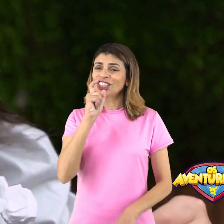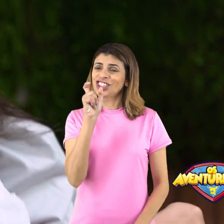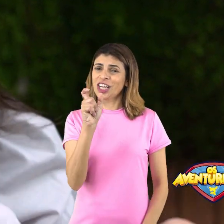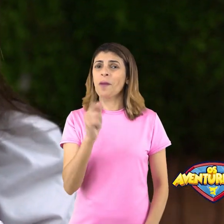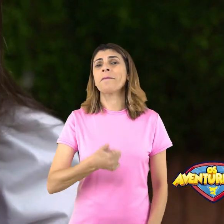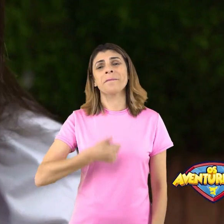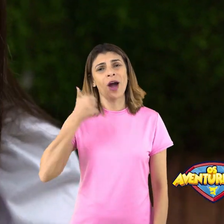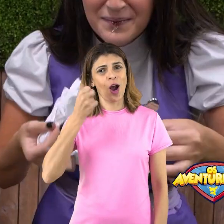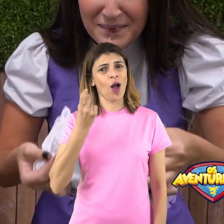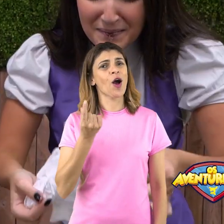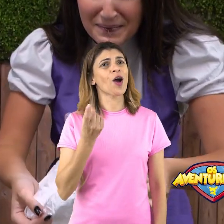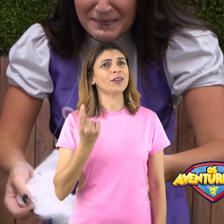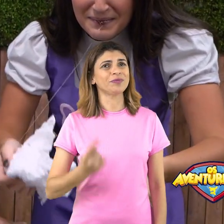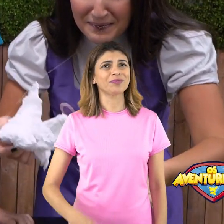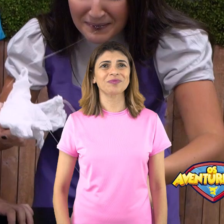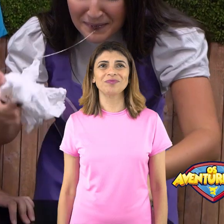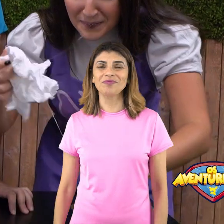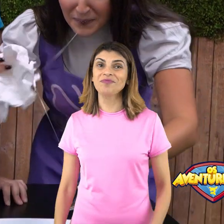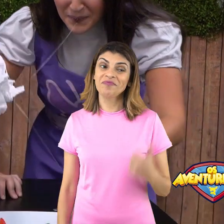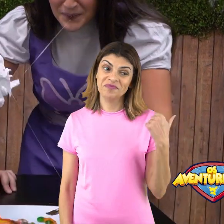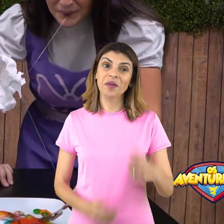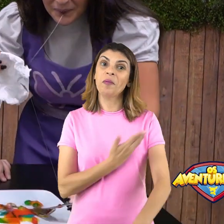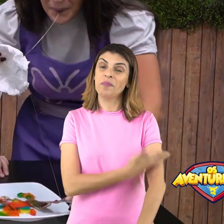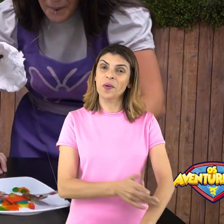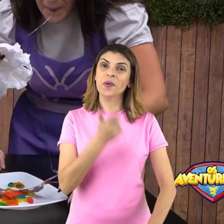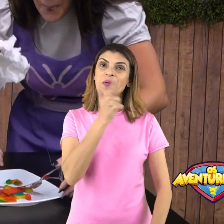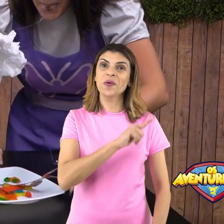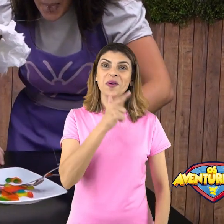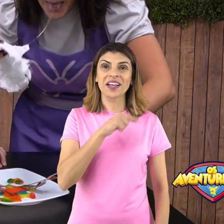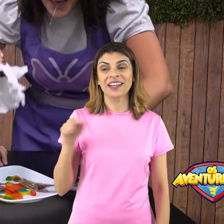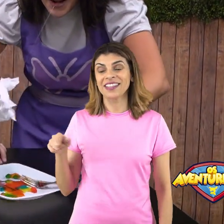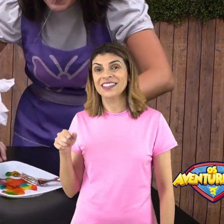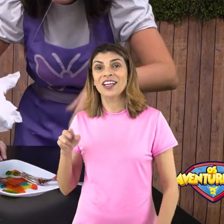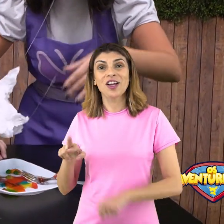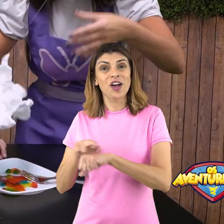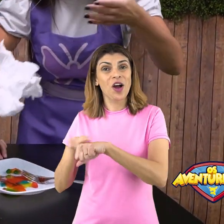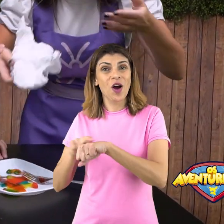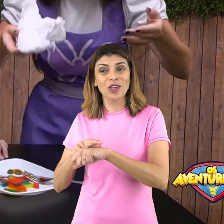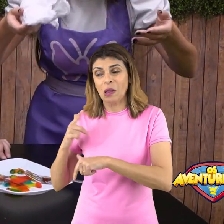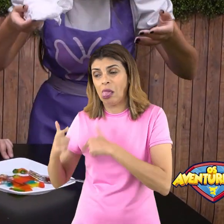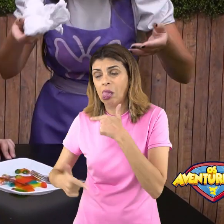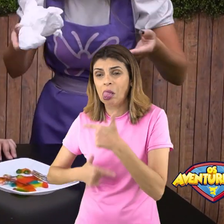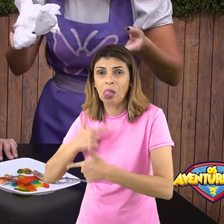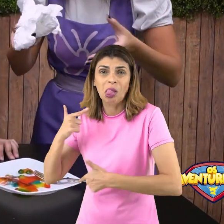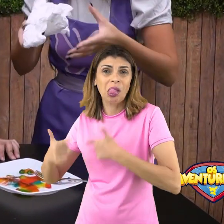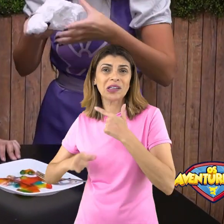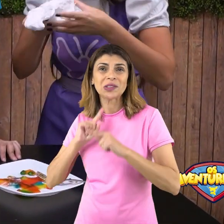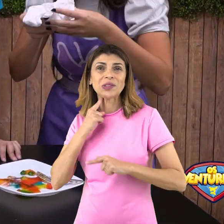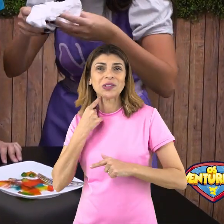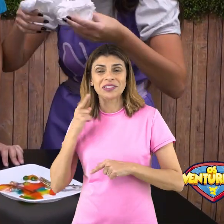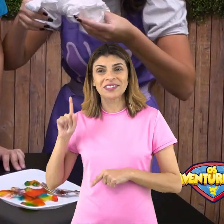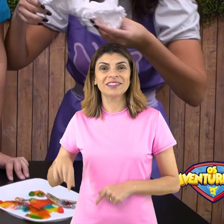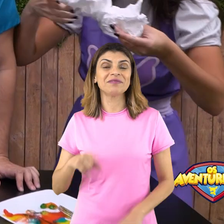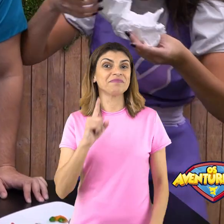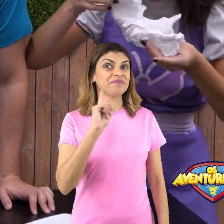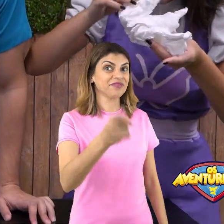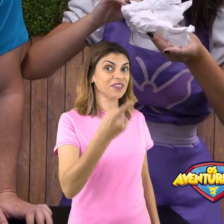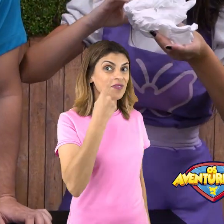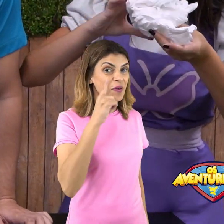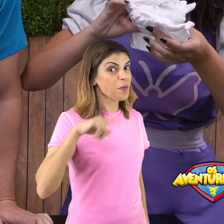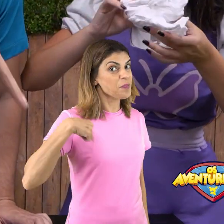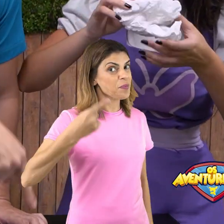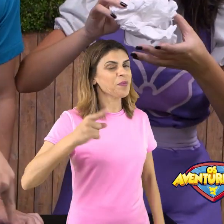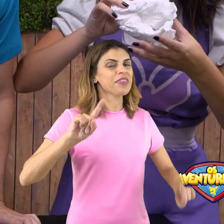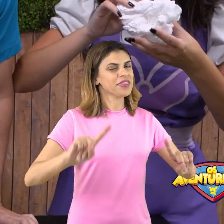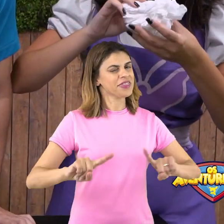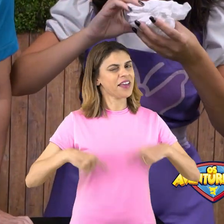Uhum. É, né? Aventureiro branco se deu bem, aventureira roxa, olha isso, toda cagada. Vamos pro próximo